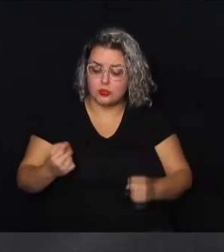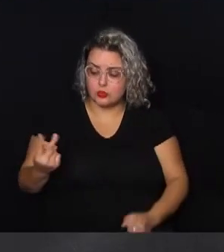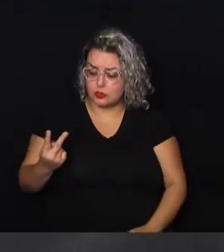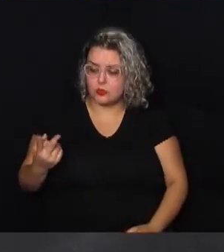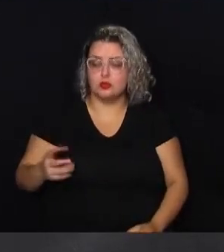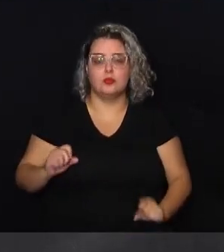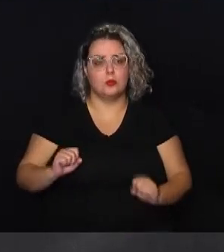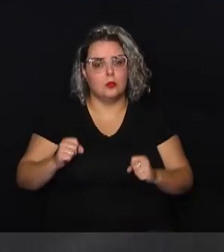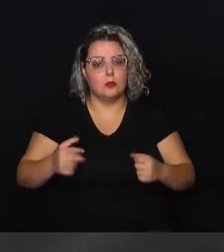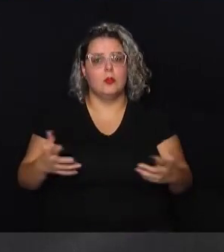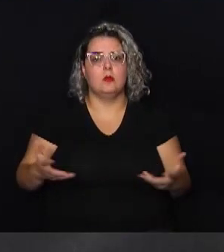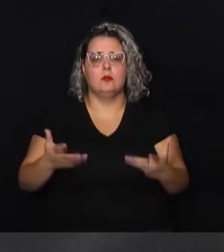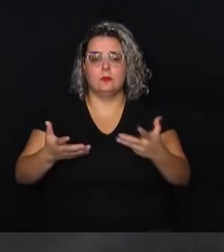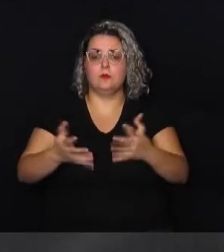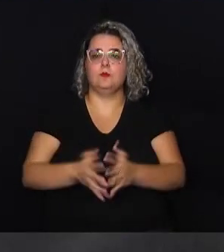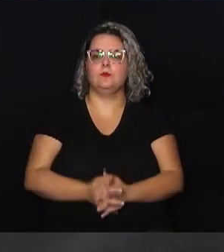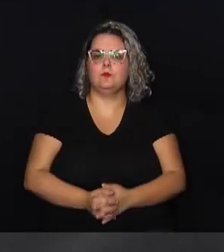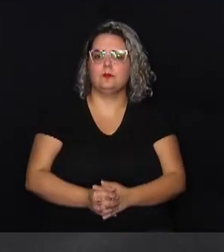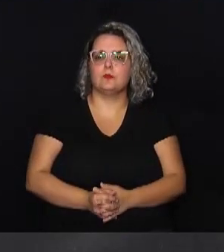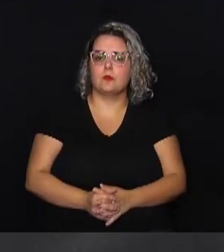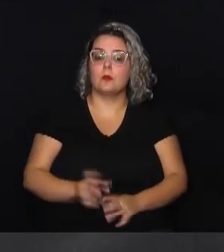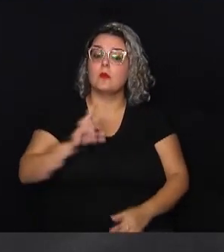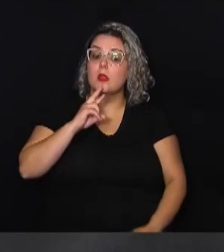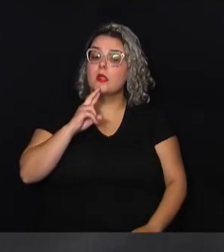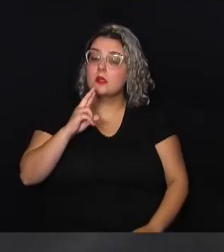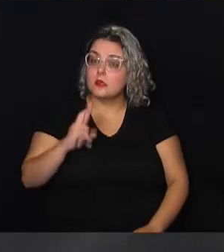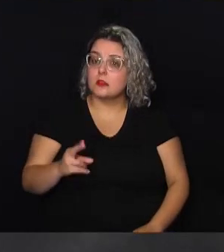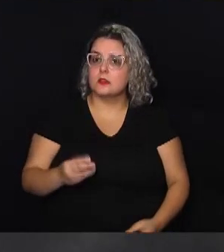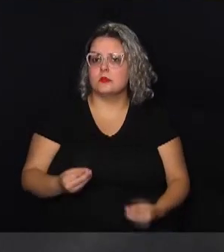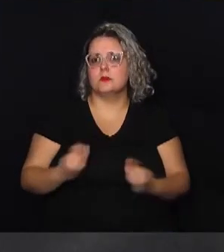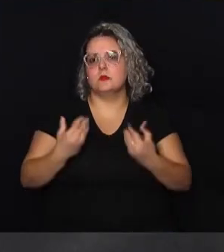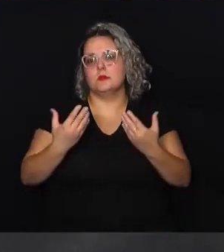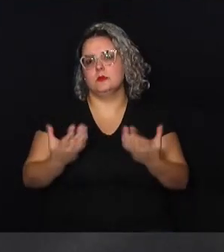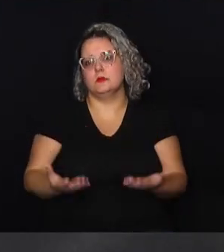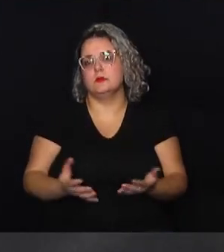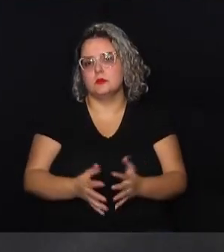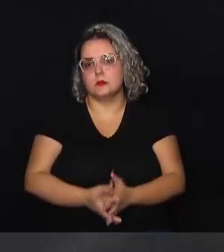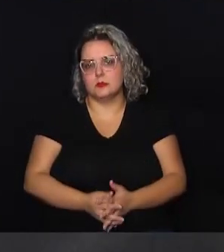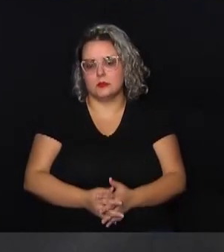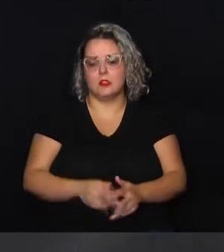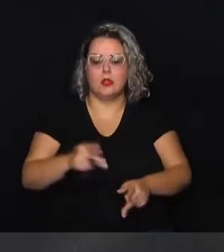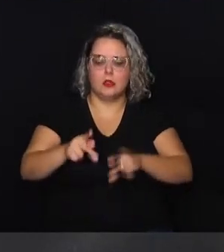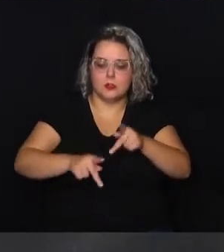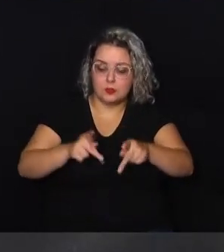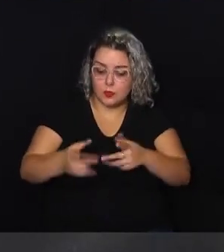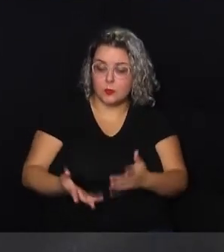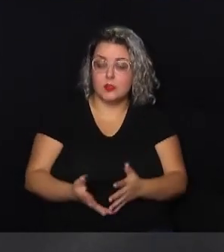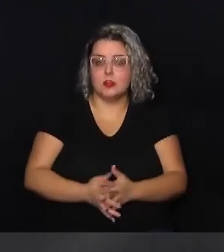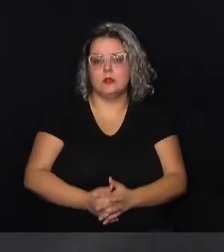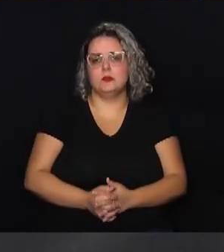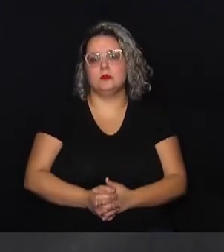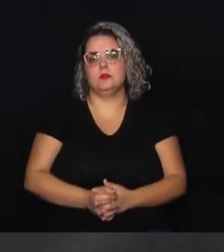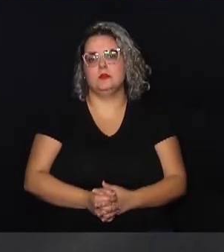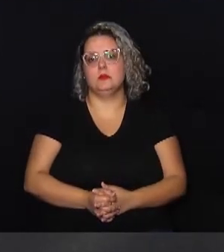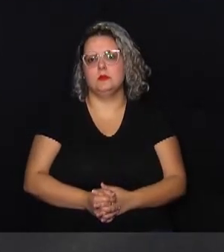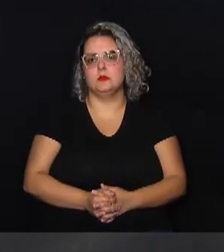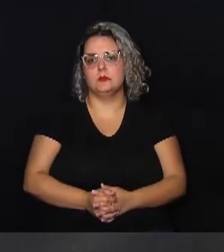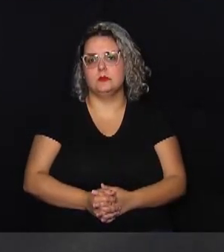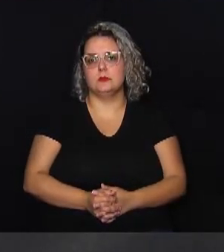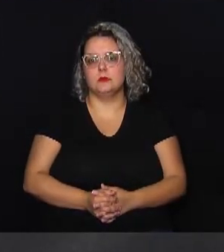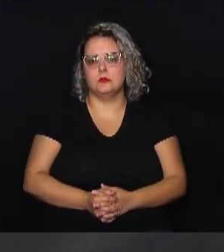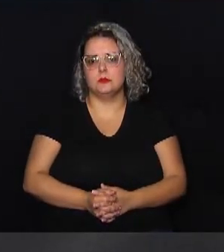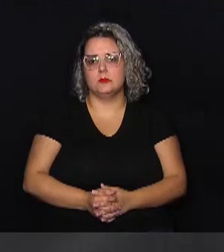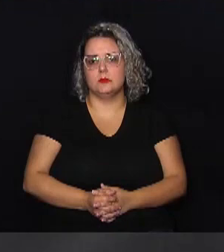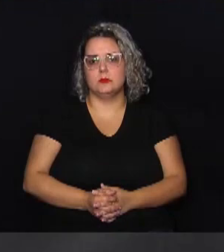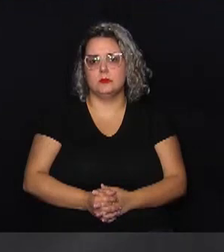dedicação para dar respostas a essa população que